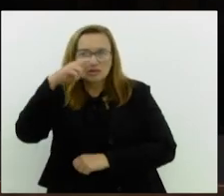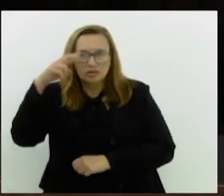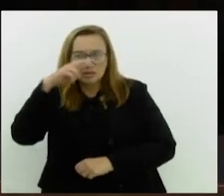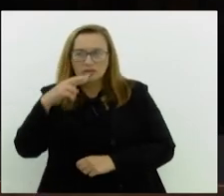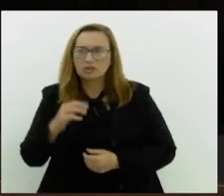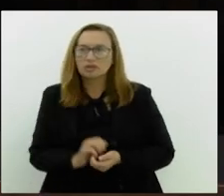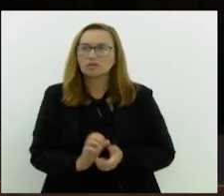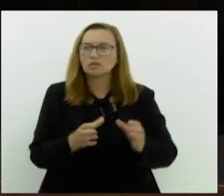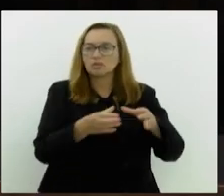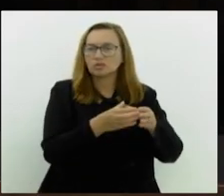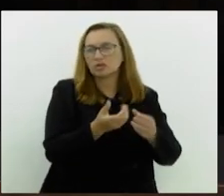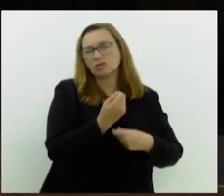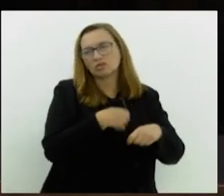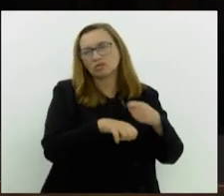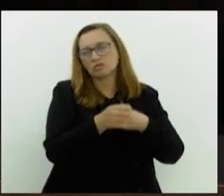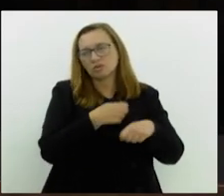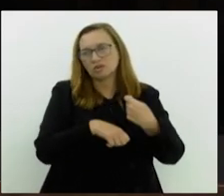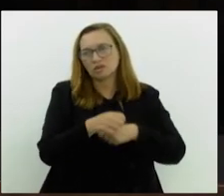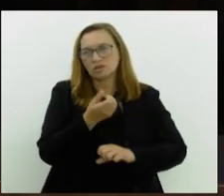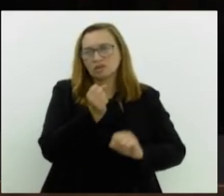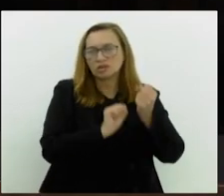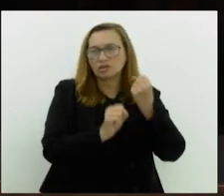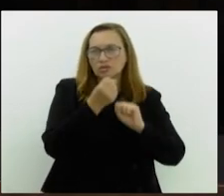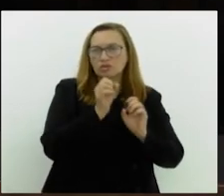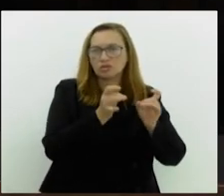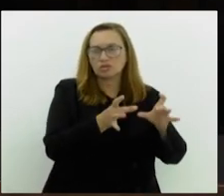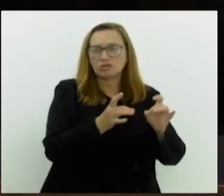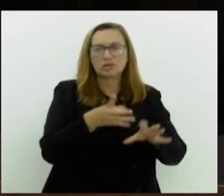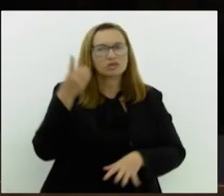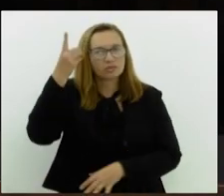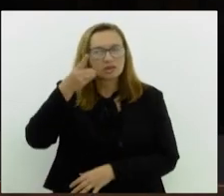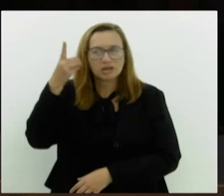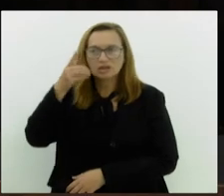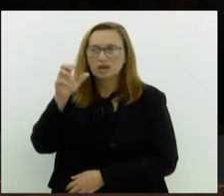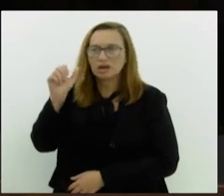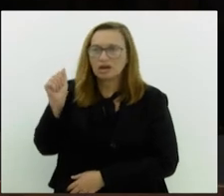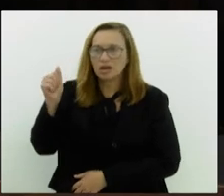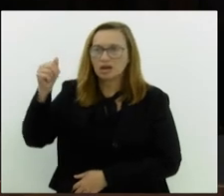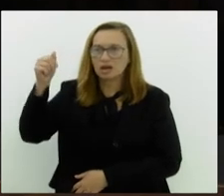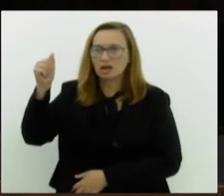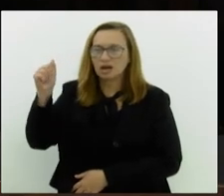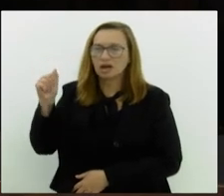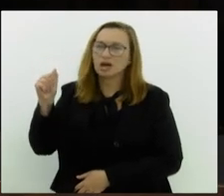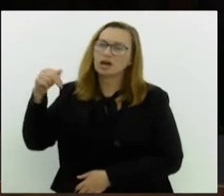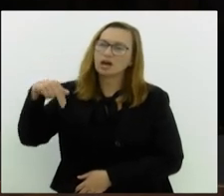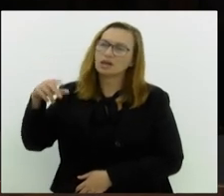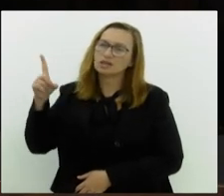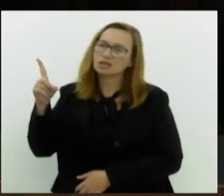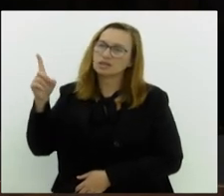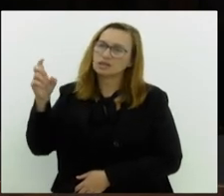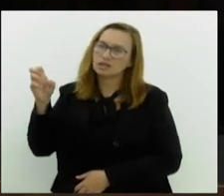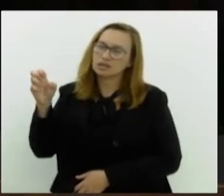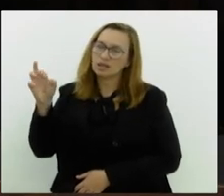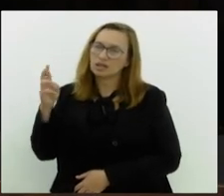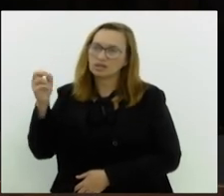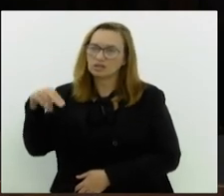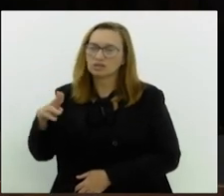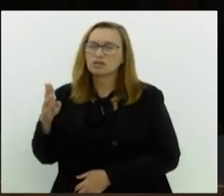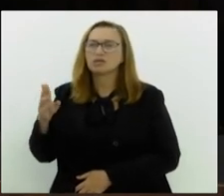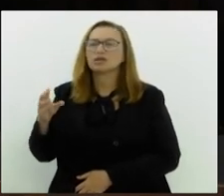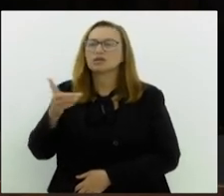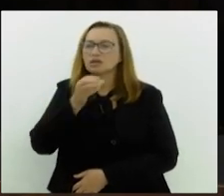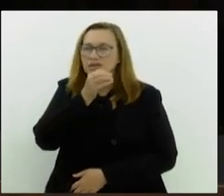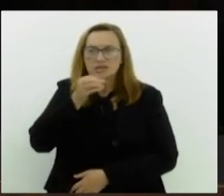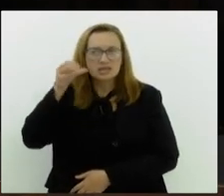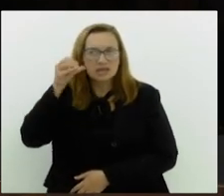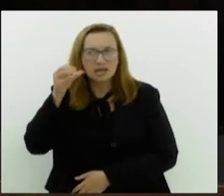de Economia, Indústria e Comércio, deputado Anderson Moraes. Deputada Célia Jordão. Deputado Vinícius